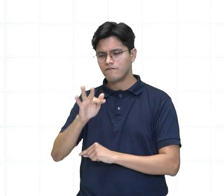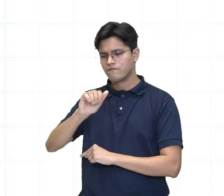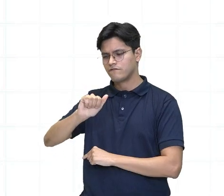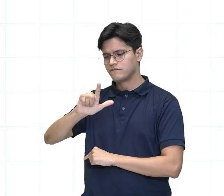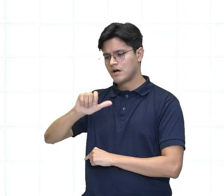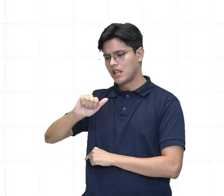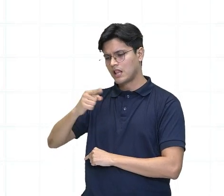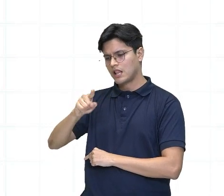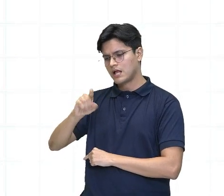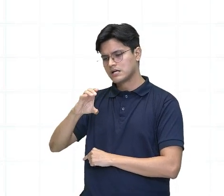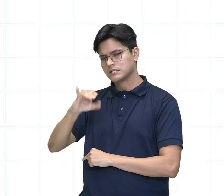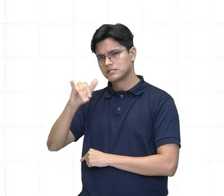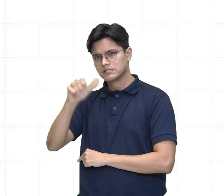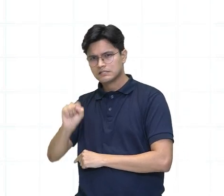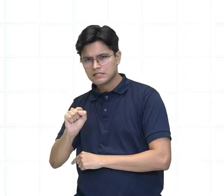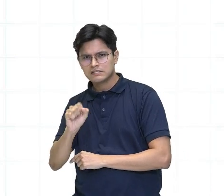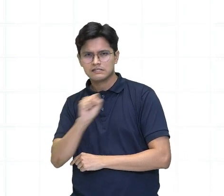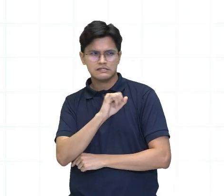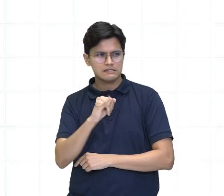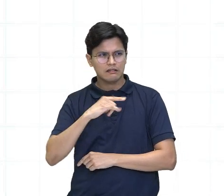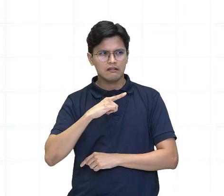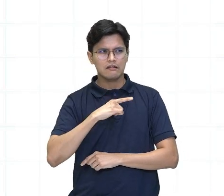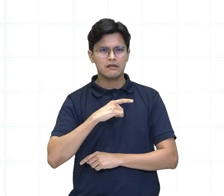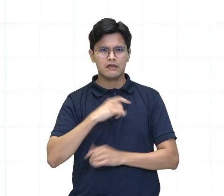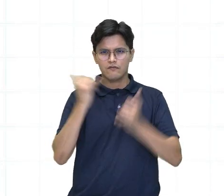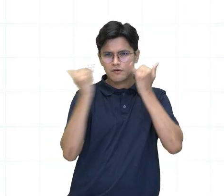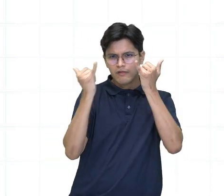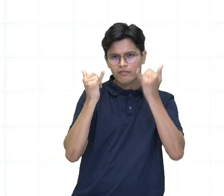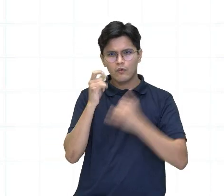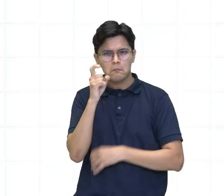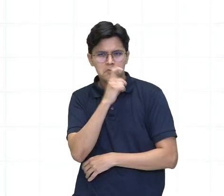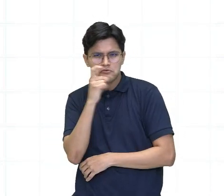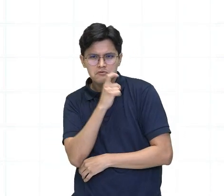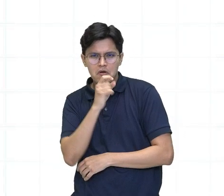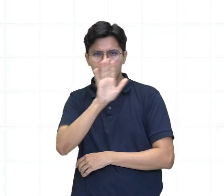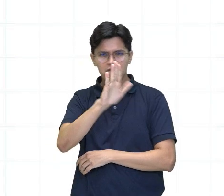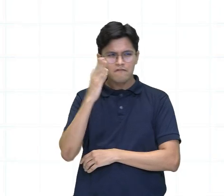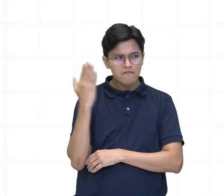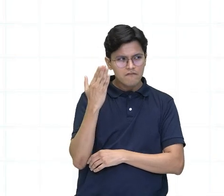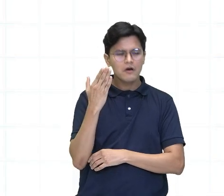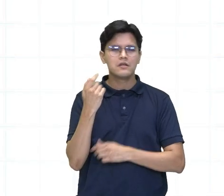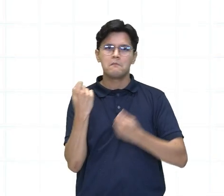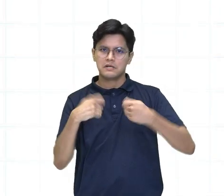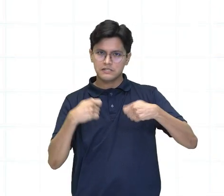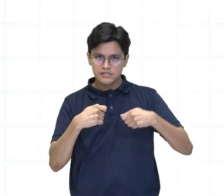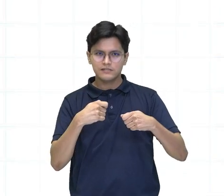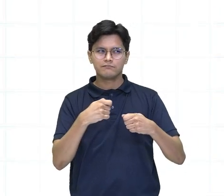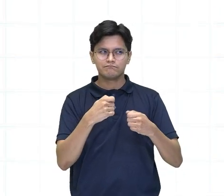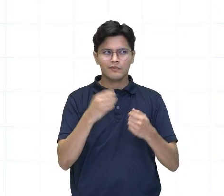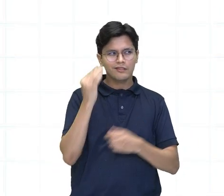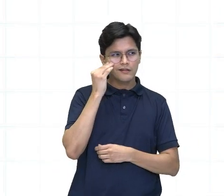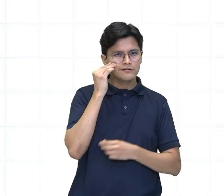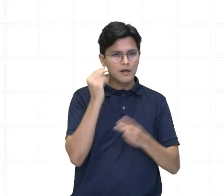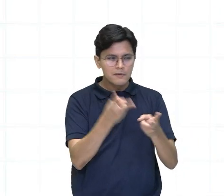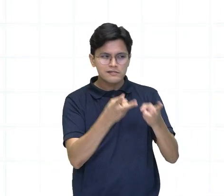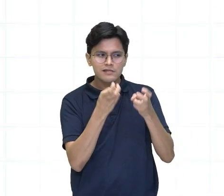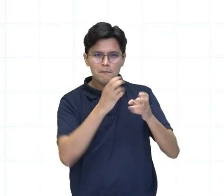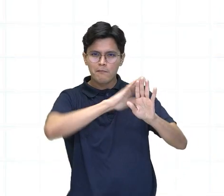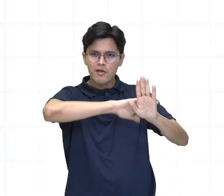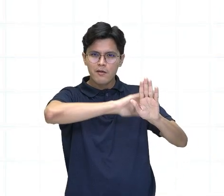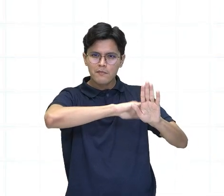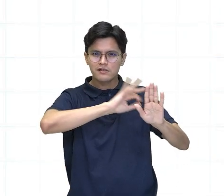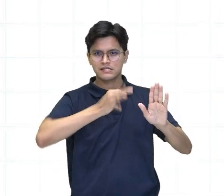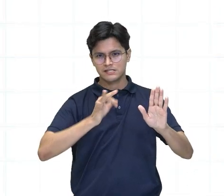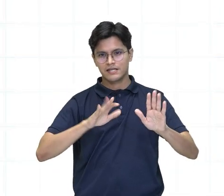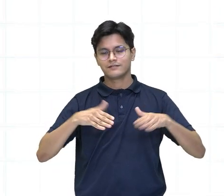evidências sólidas para fundamentar suas conclusões e opiniões. Então, para eu fundamentar essa minha opinião, eu preciso